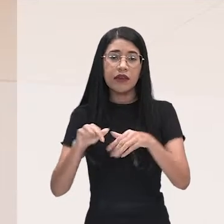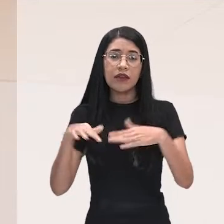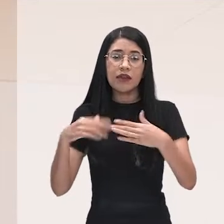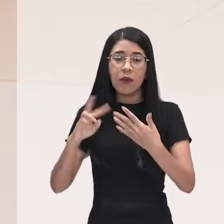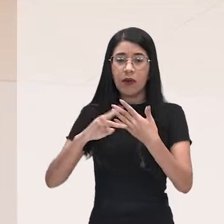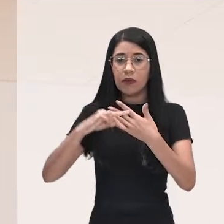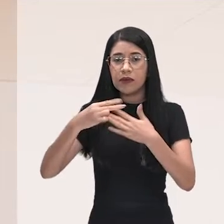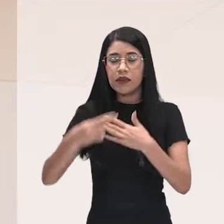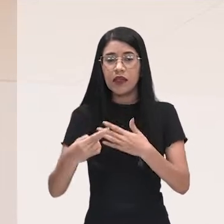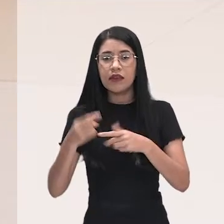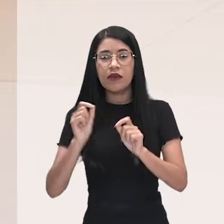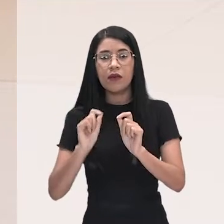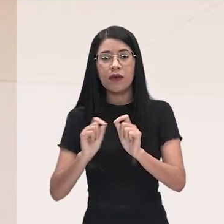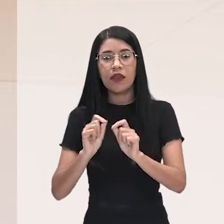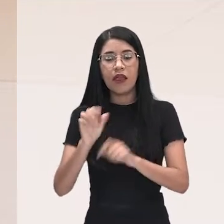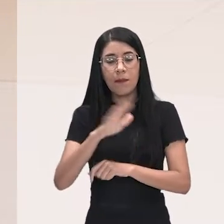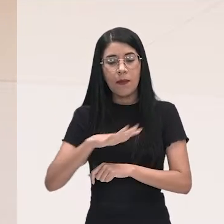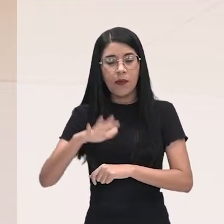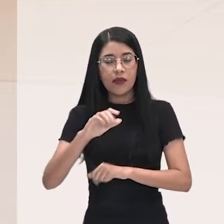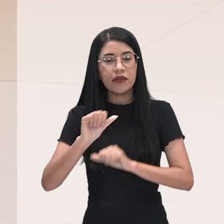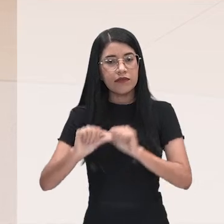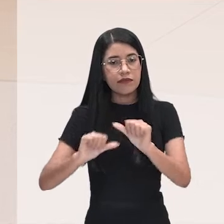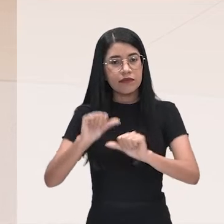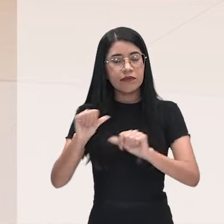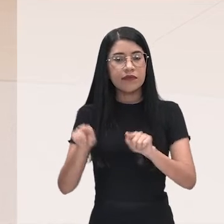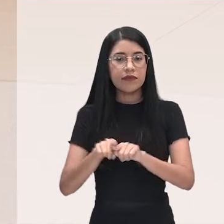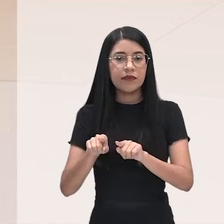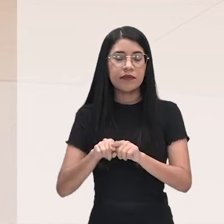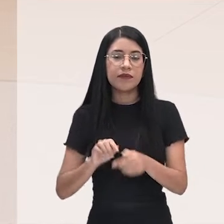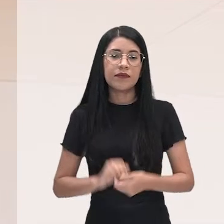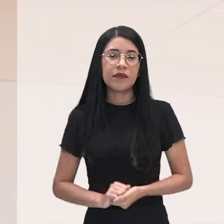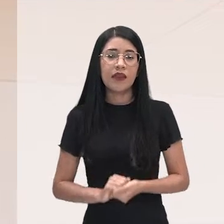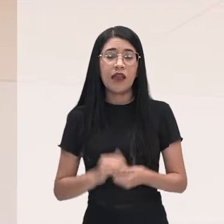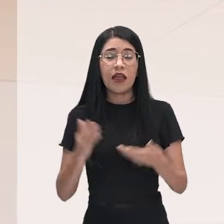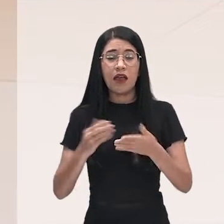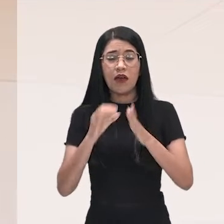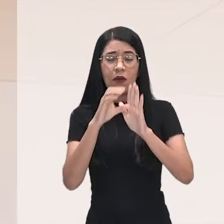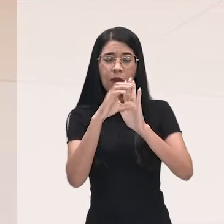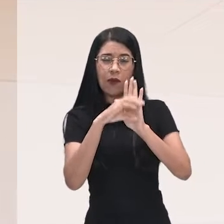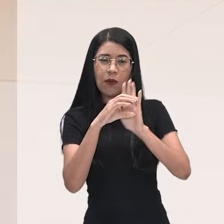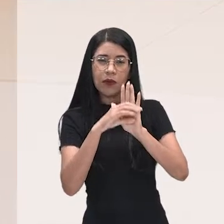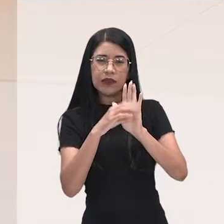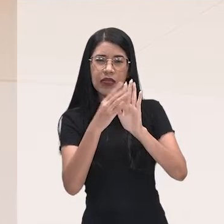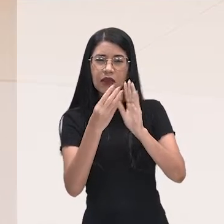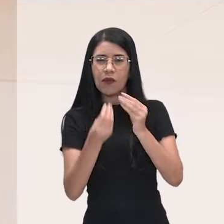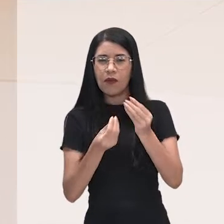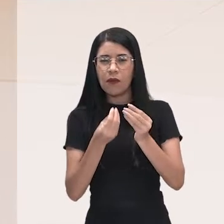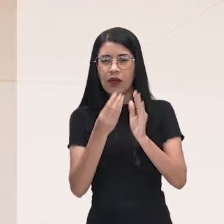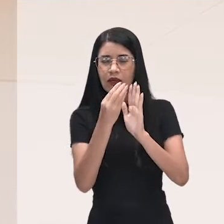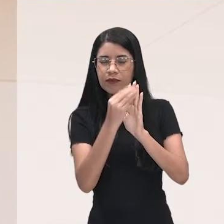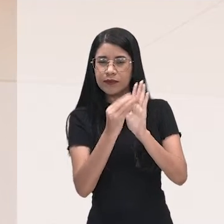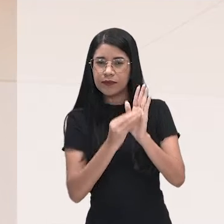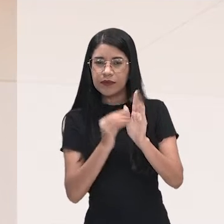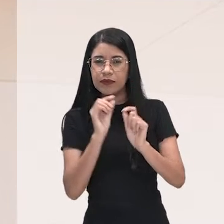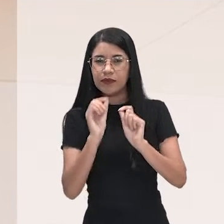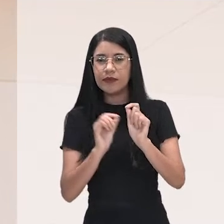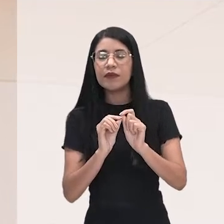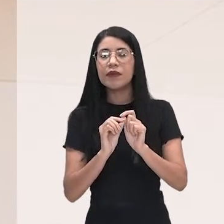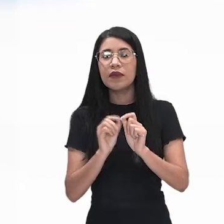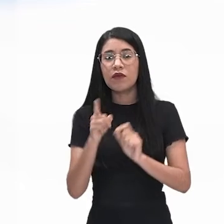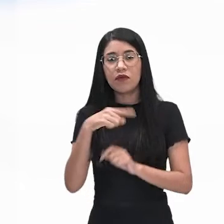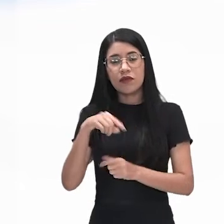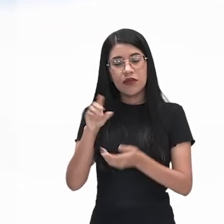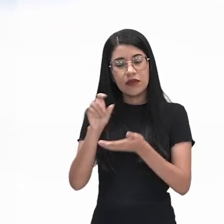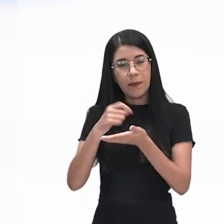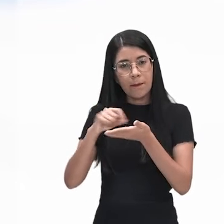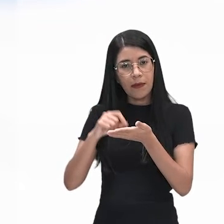espaços geográficos distintos, tá bom? Agora a gente vai definir ali de uma forma mais conceitual e para vocês anotarem também o que é o espaço